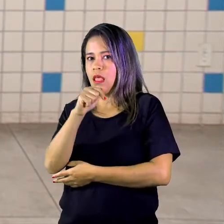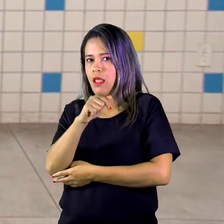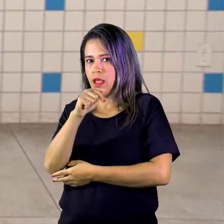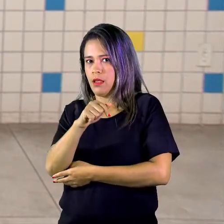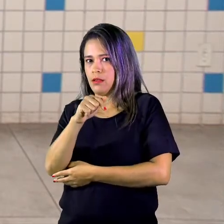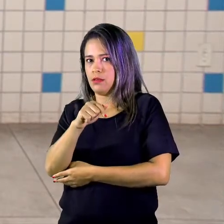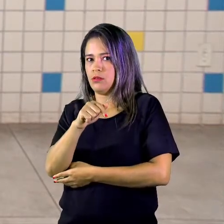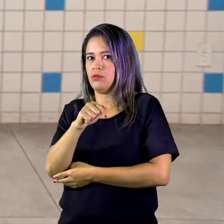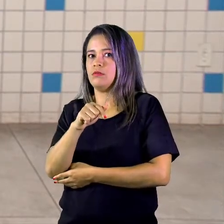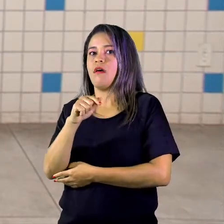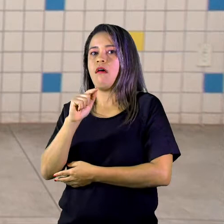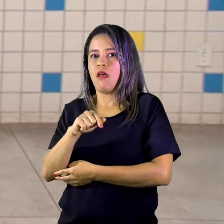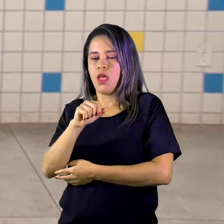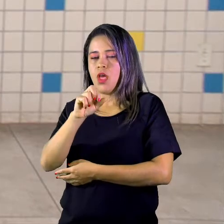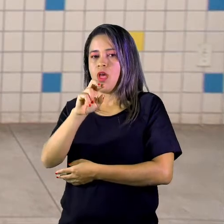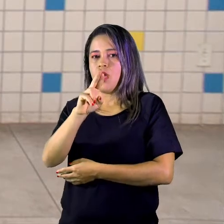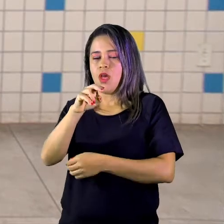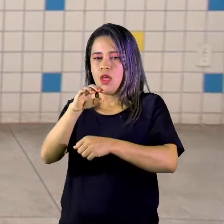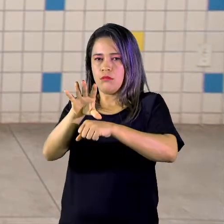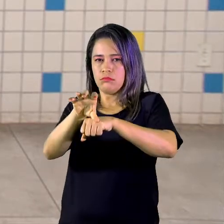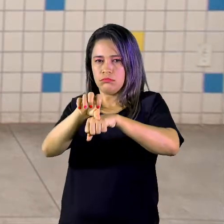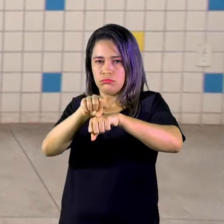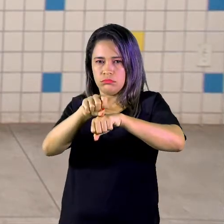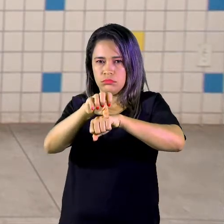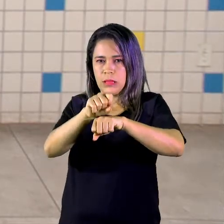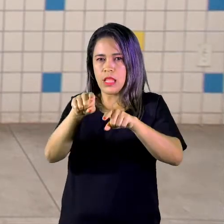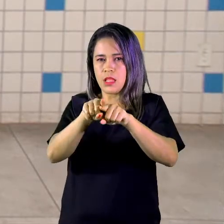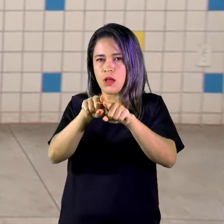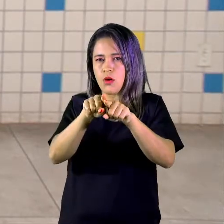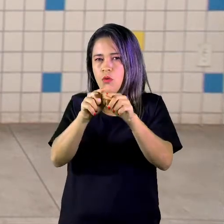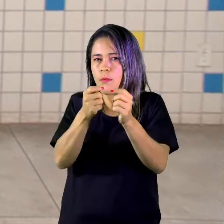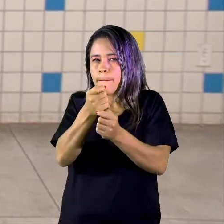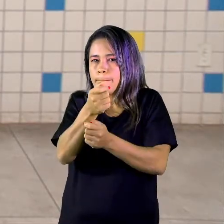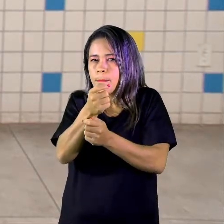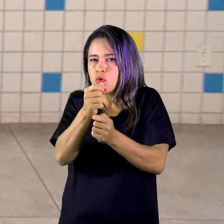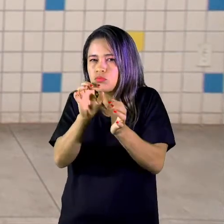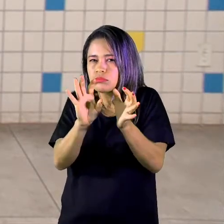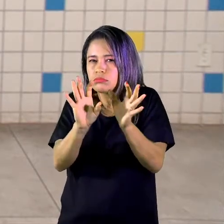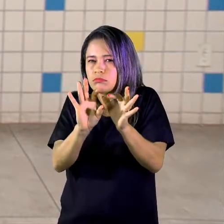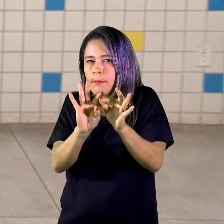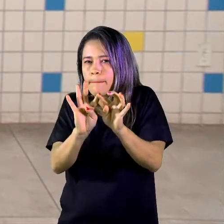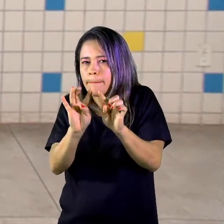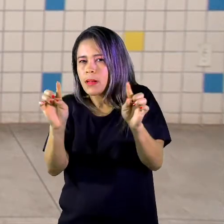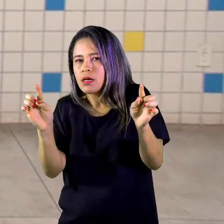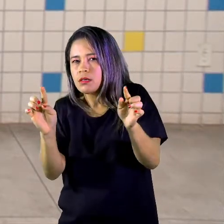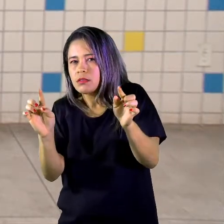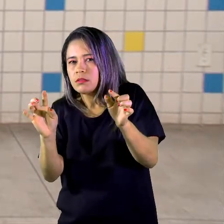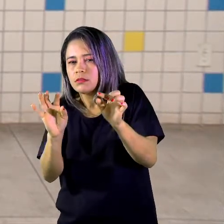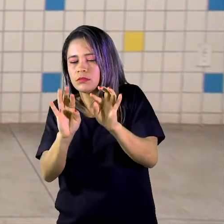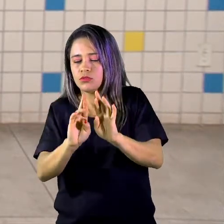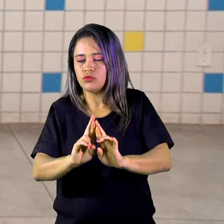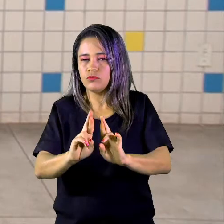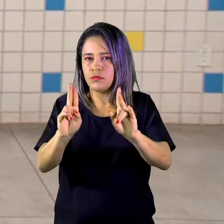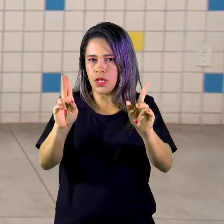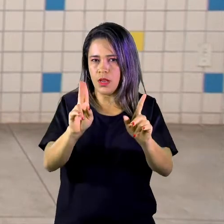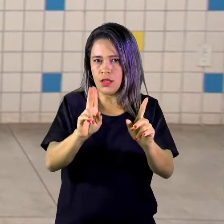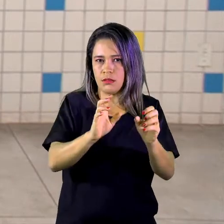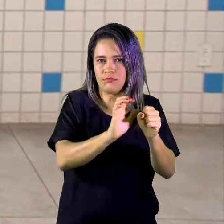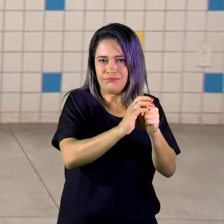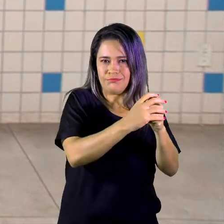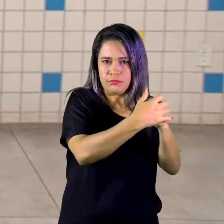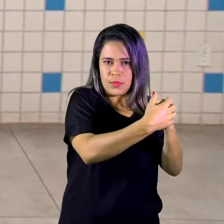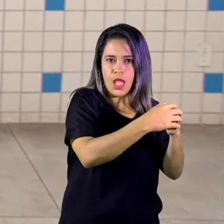organismos unicelulares, mas eles são um pouquinho mais complexos do que as bactérias. Eles podem